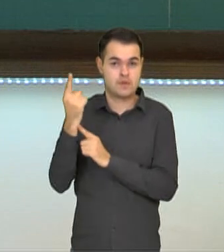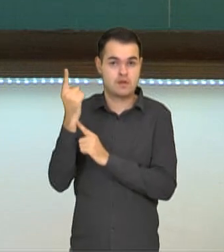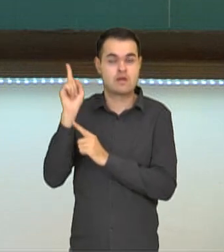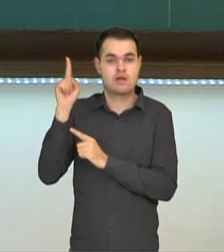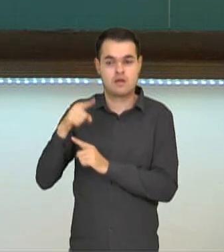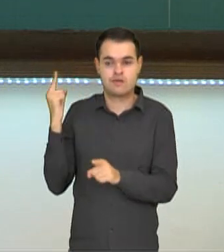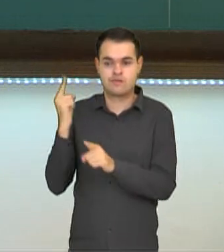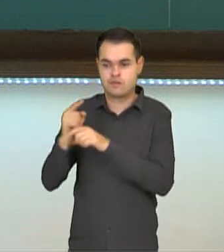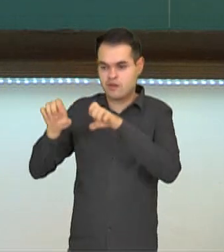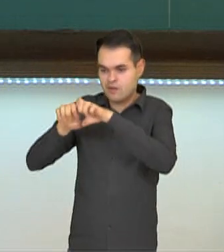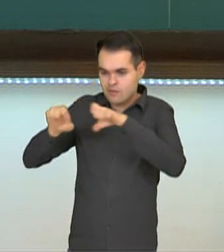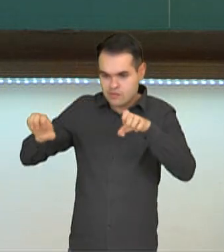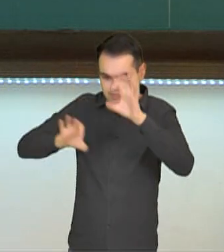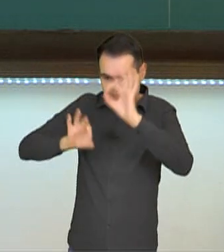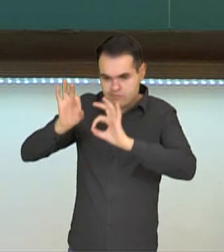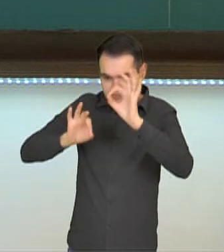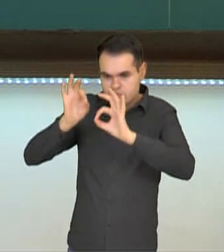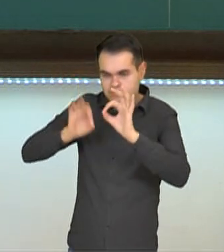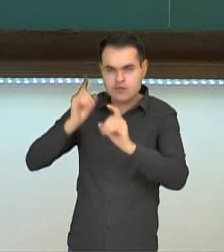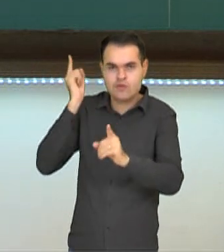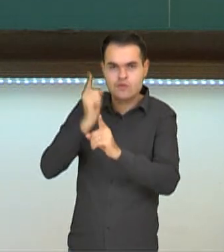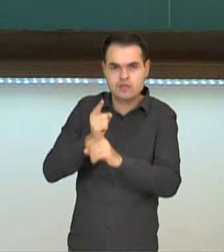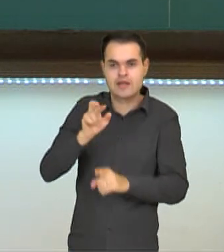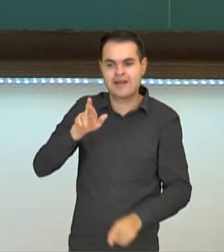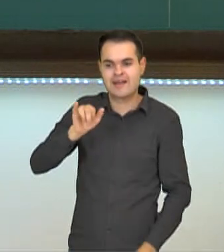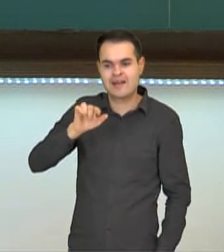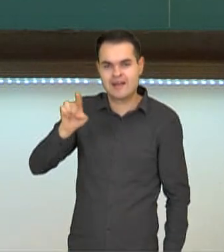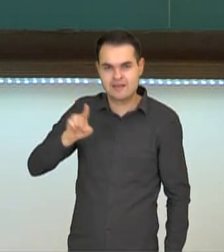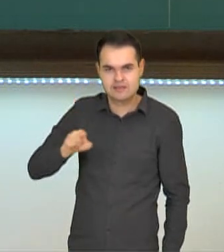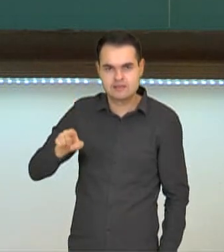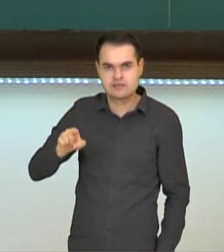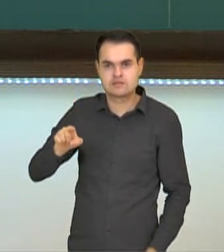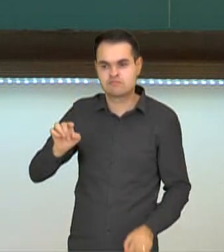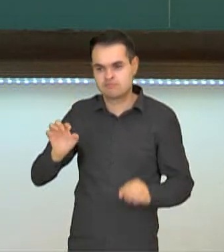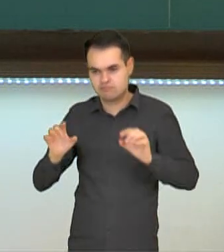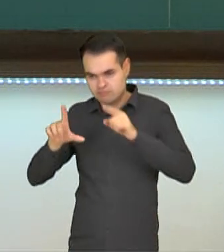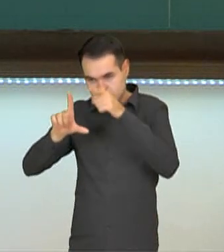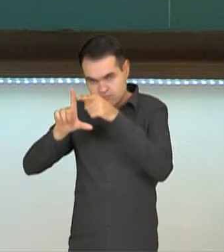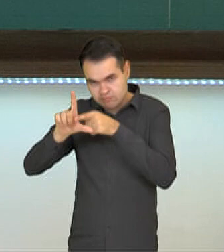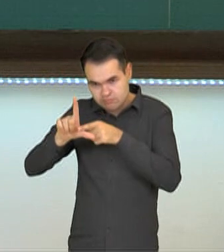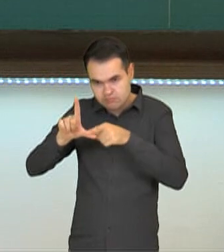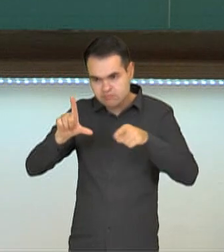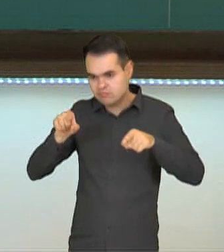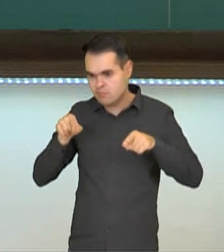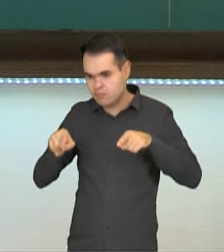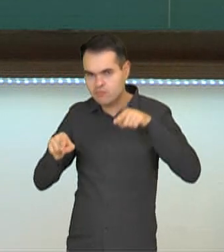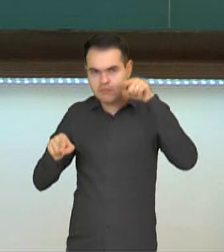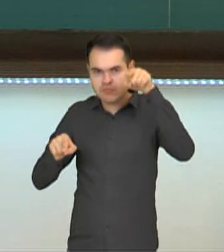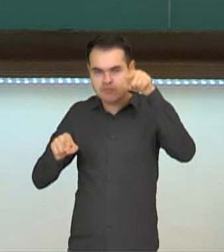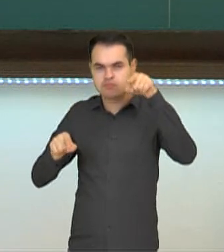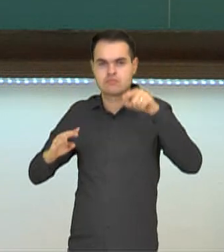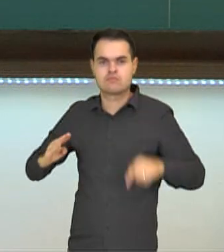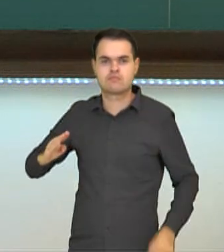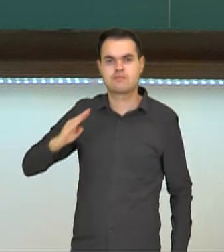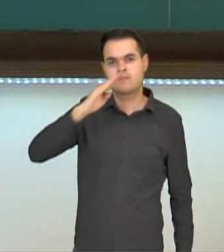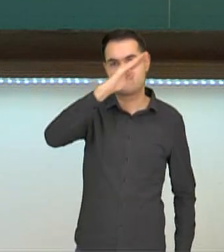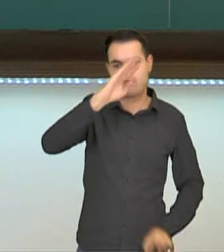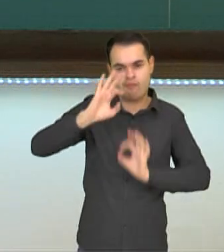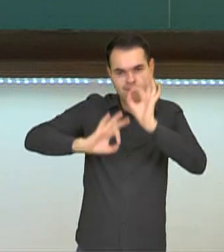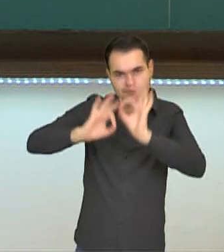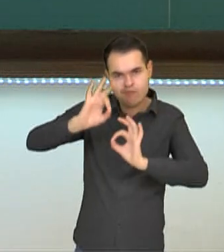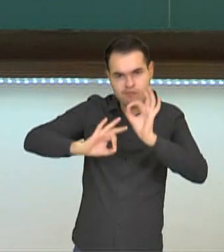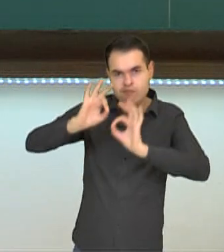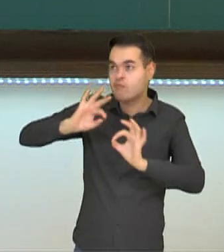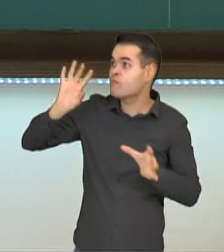função, tente montar esse gráfico encontrando os pontinhos que passam lá na reta horizontal, no eixo x, e no eixo y, que